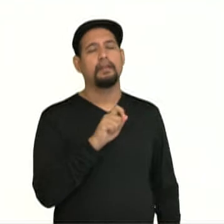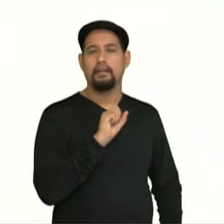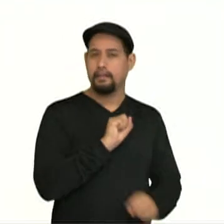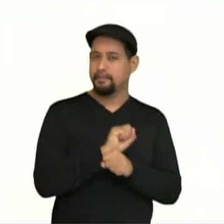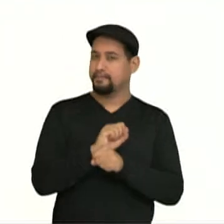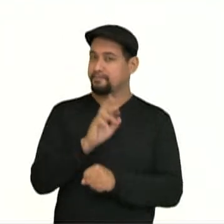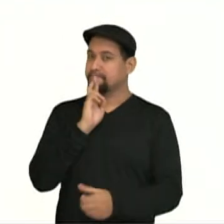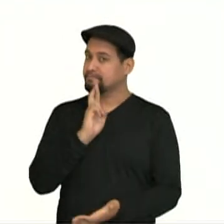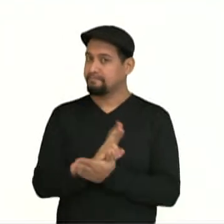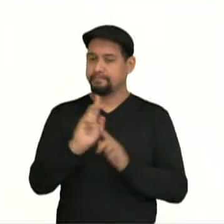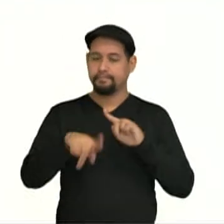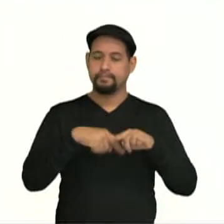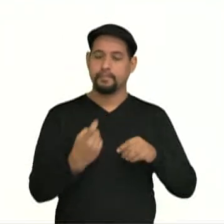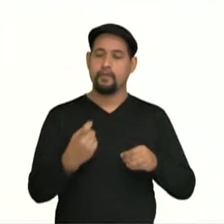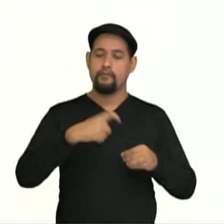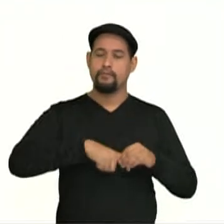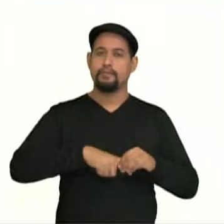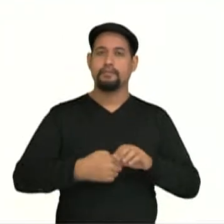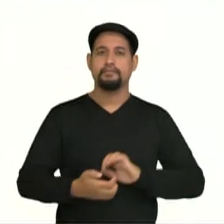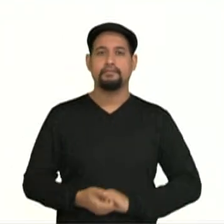para vocês responderem e a gente já volta.